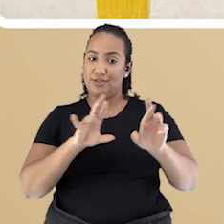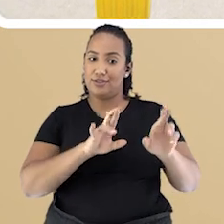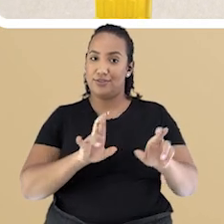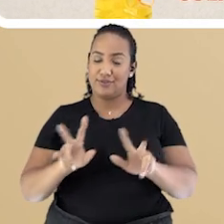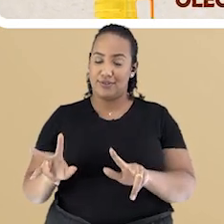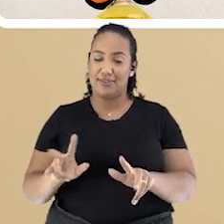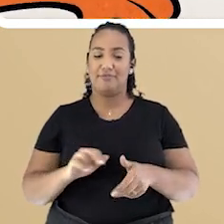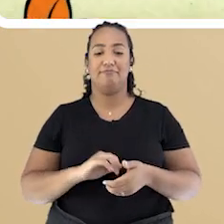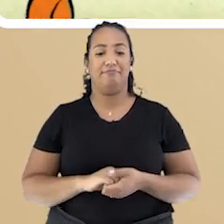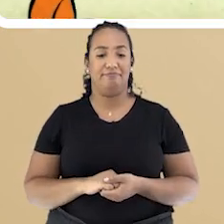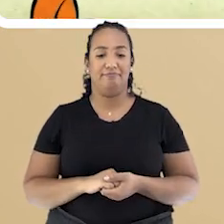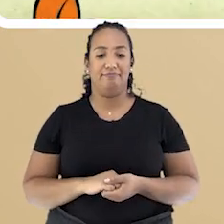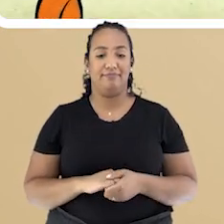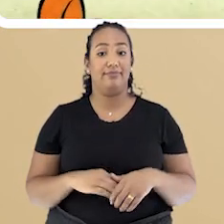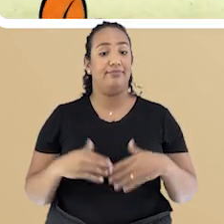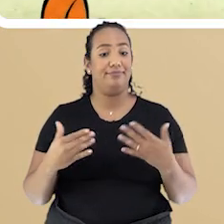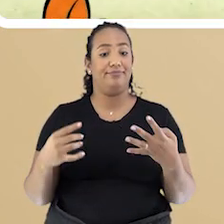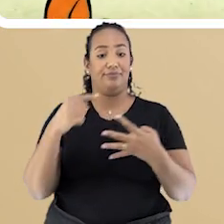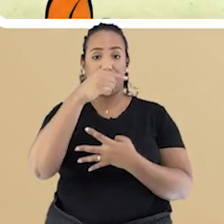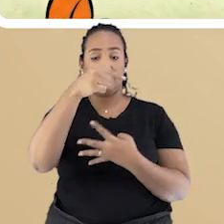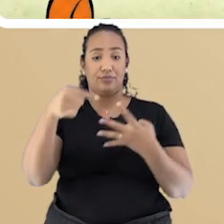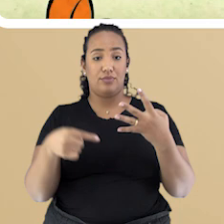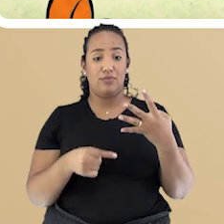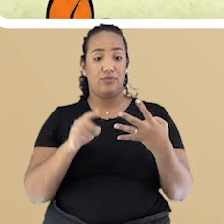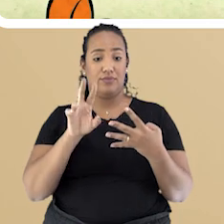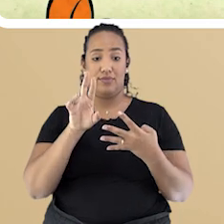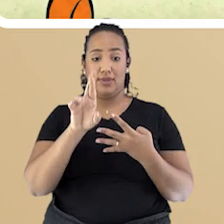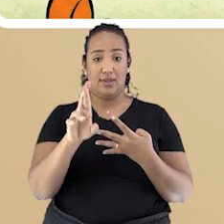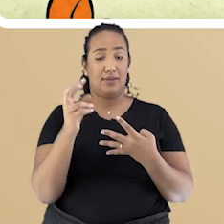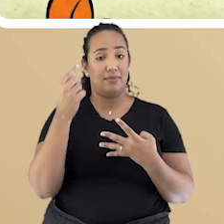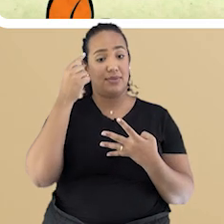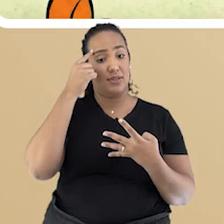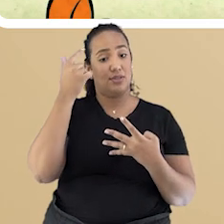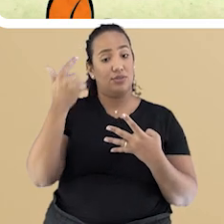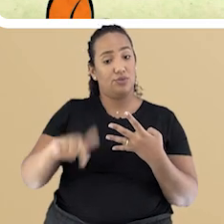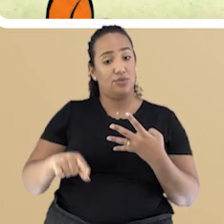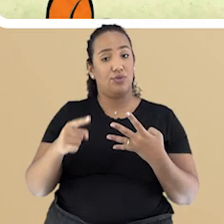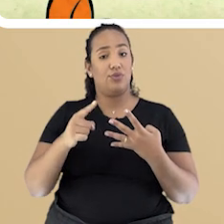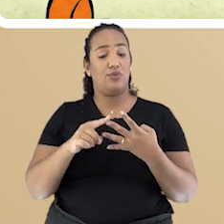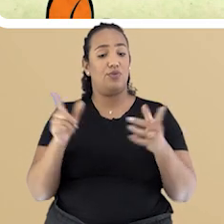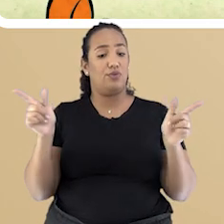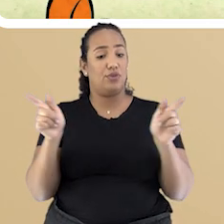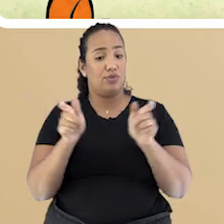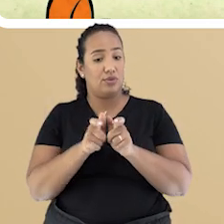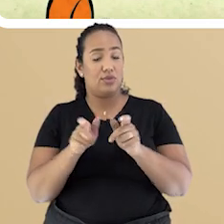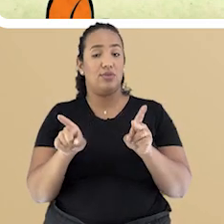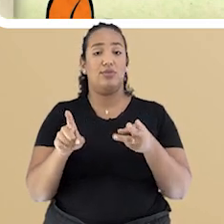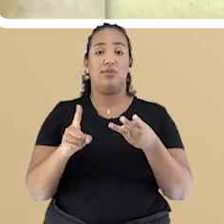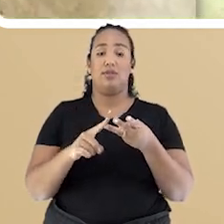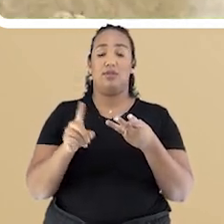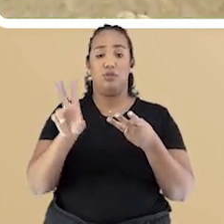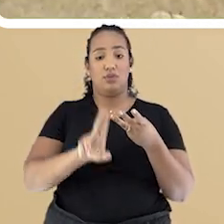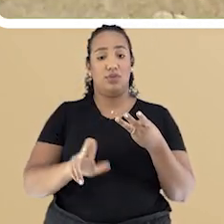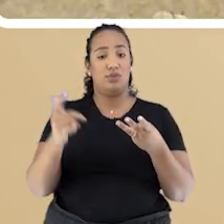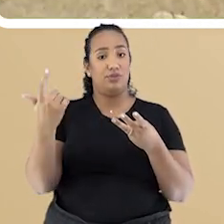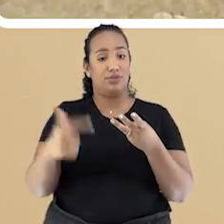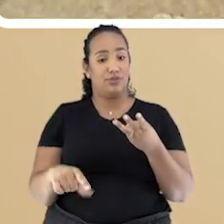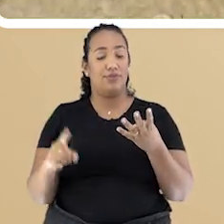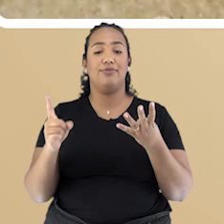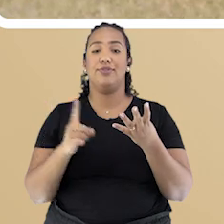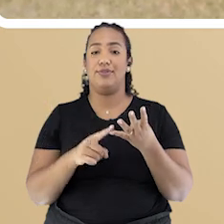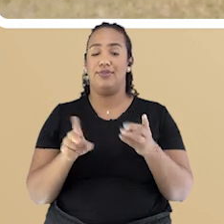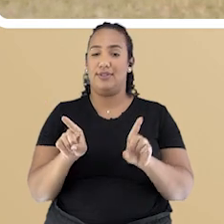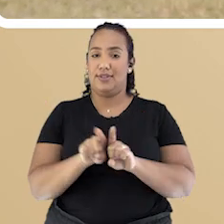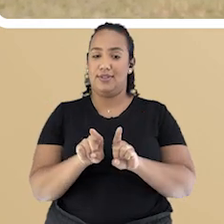diferente. Estes são os 4 R's: repensar, reduzir, reutilizar e reciclar. Cada escolha